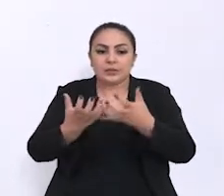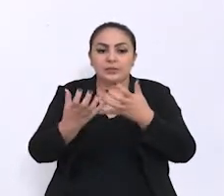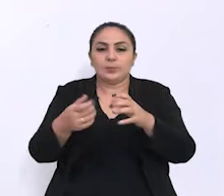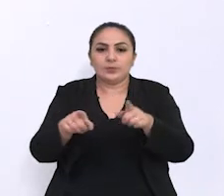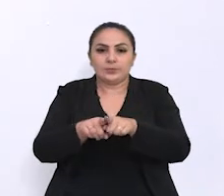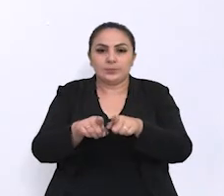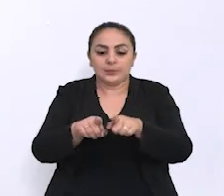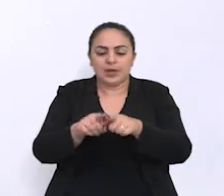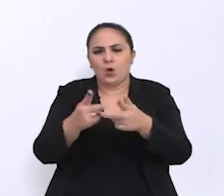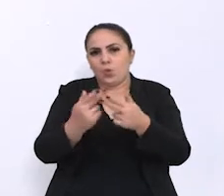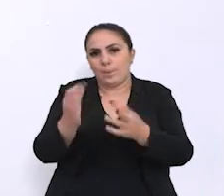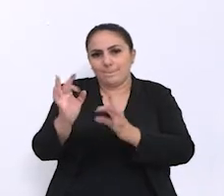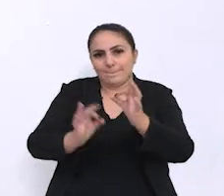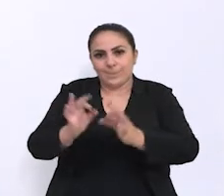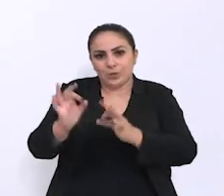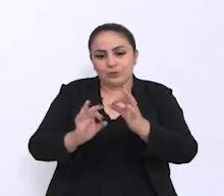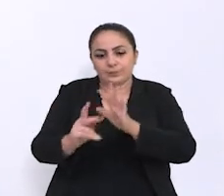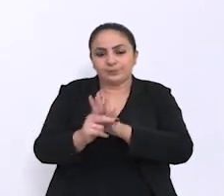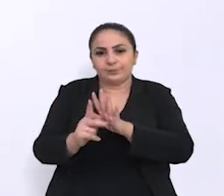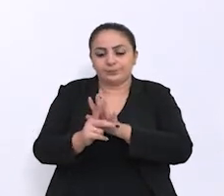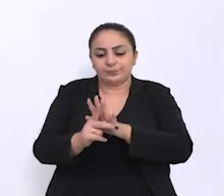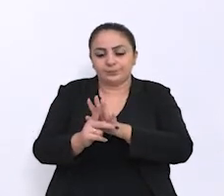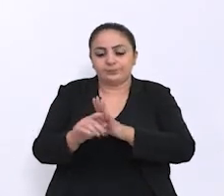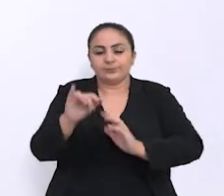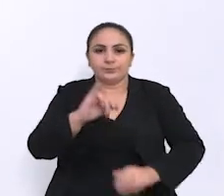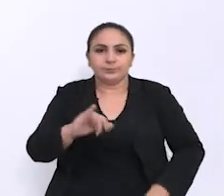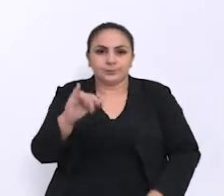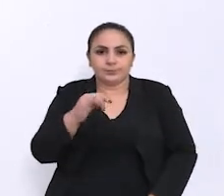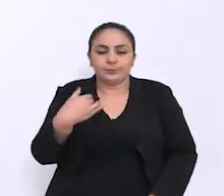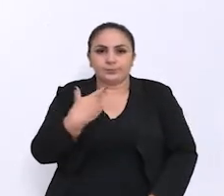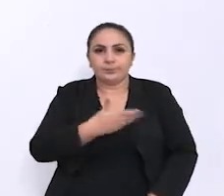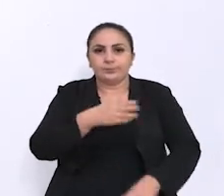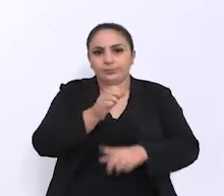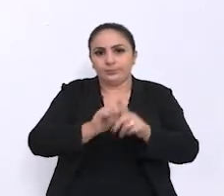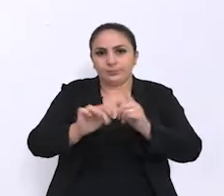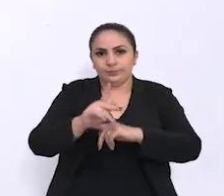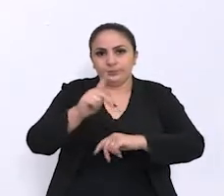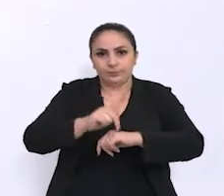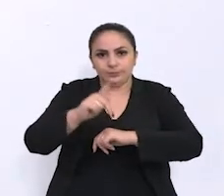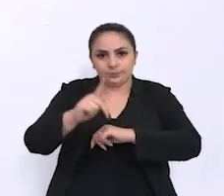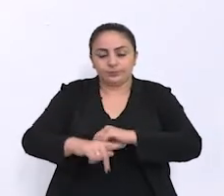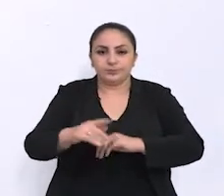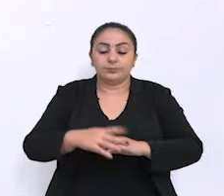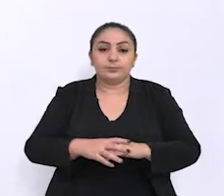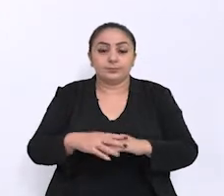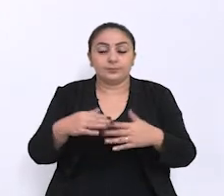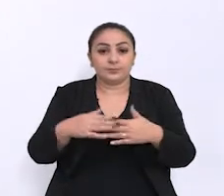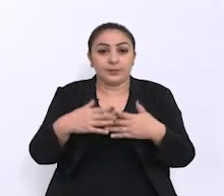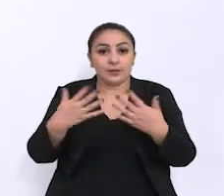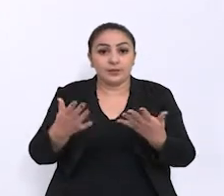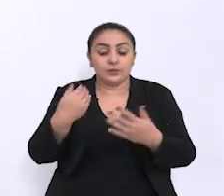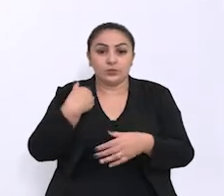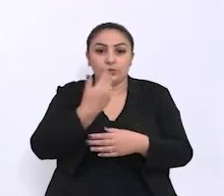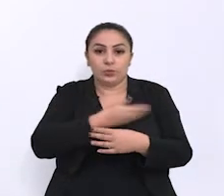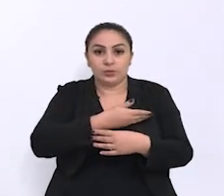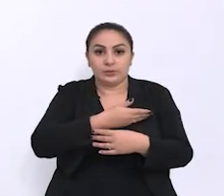aí alguns projetos que vai ser bem importante para a nossa sociedade passfundense. Uhum. E é onde a